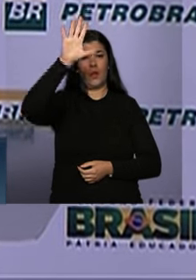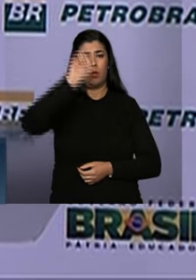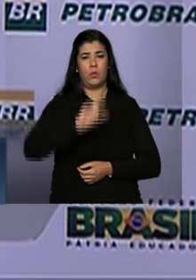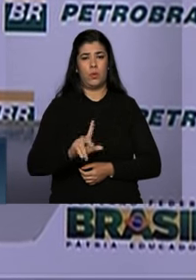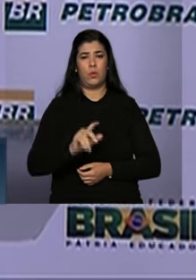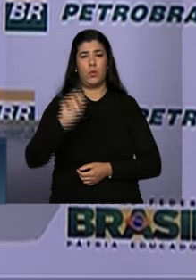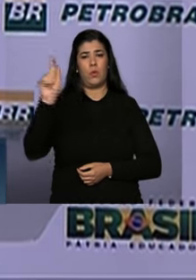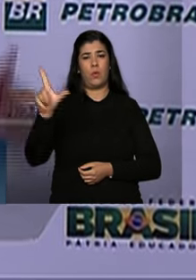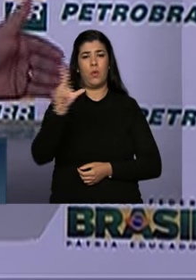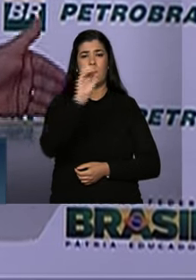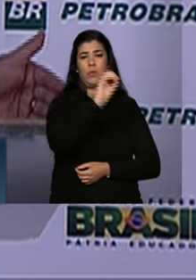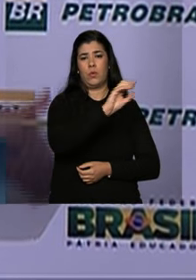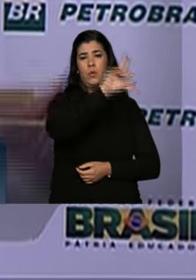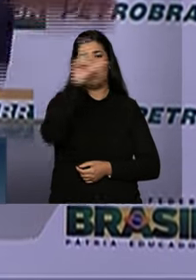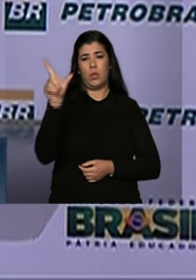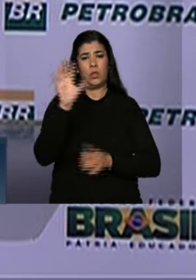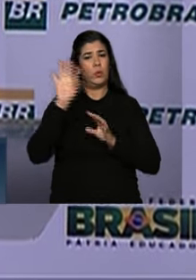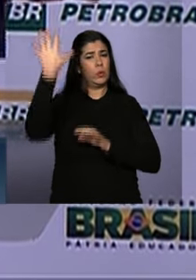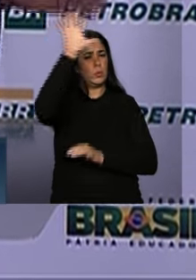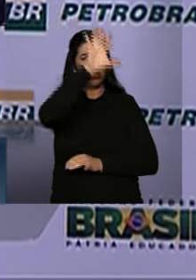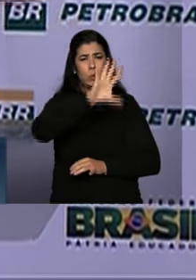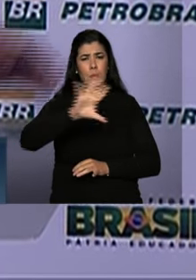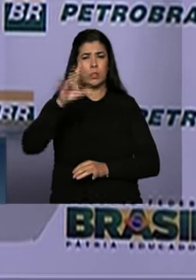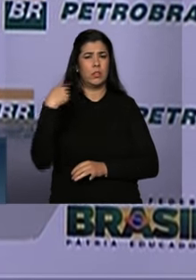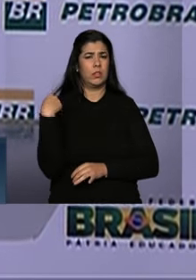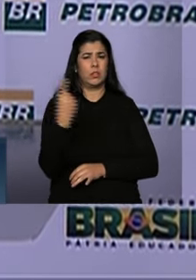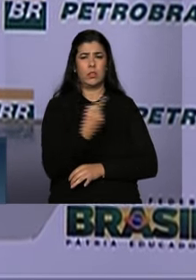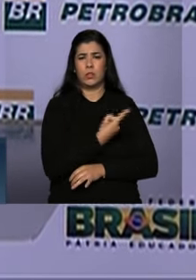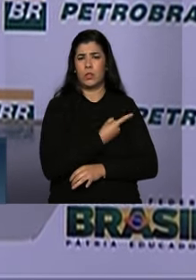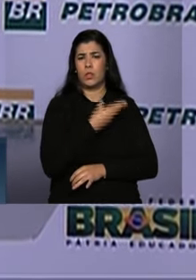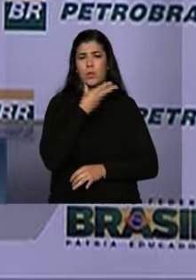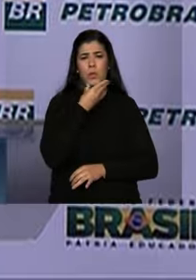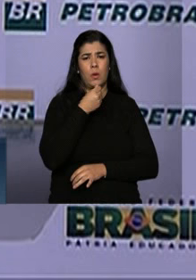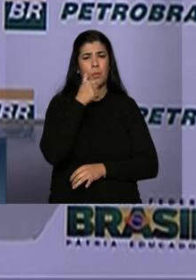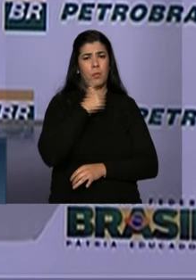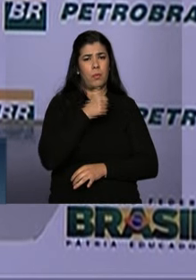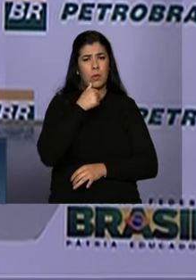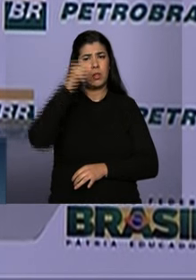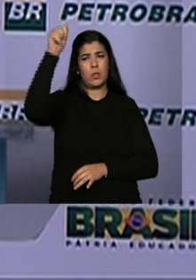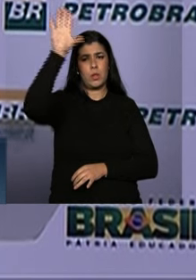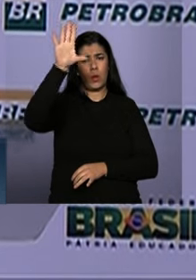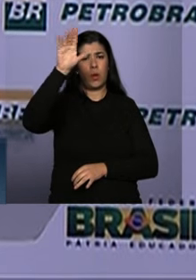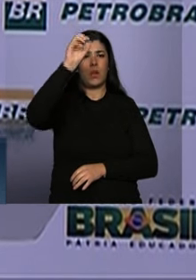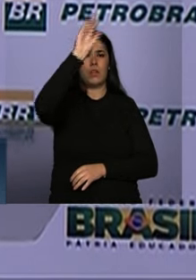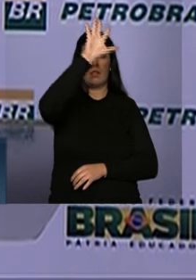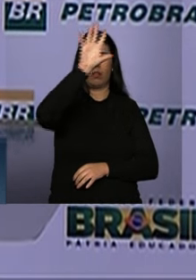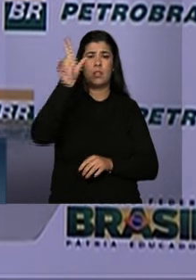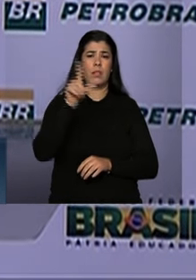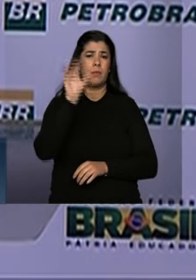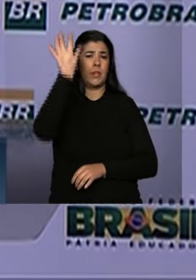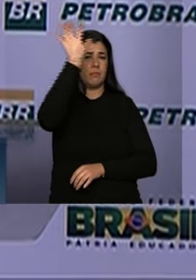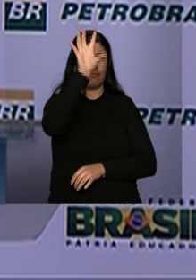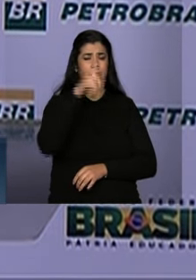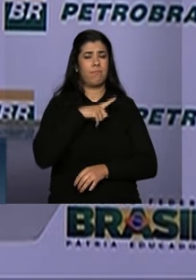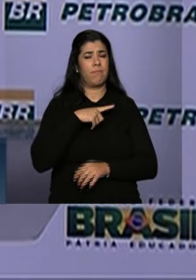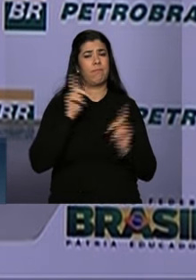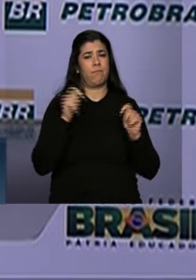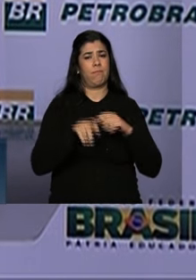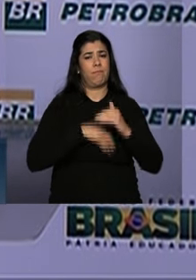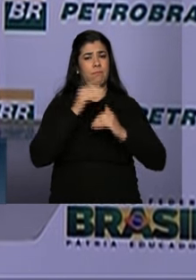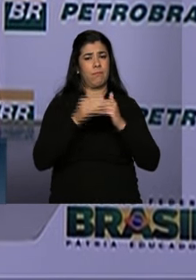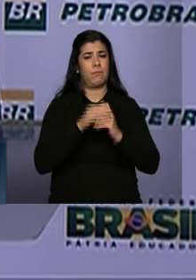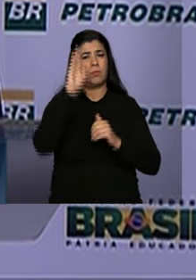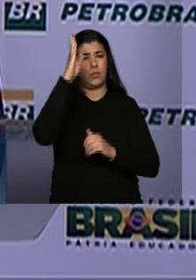leste a oeste, de que nós, nordestinos e nortistas, também somos capazes de fazermos o